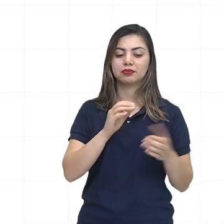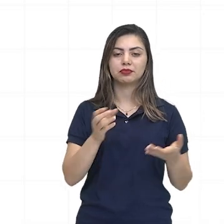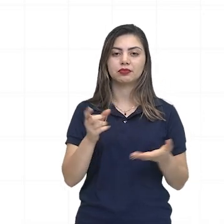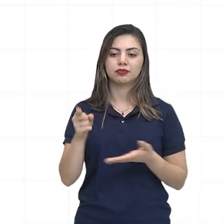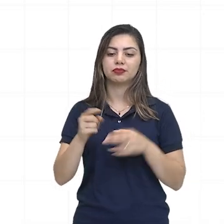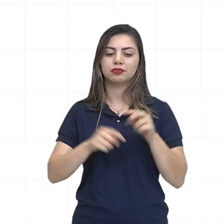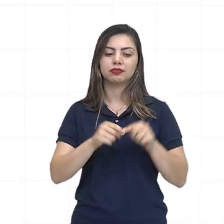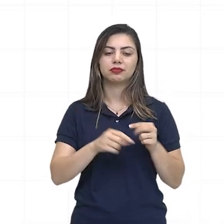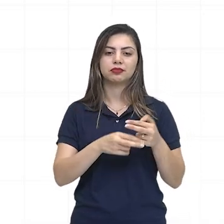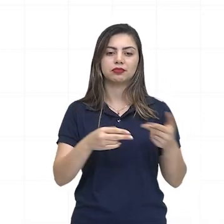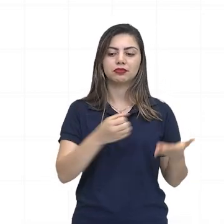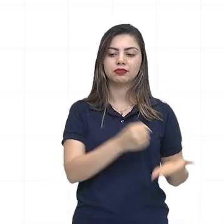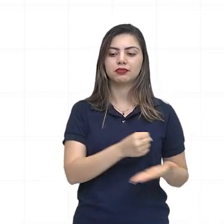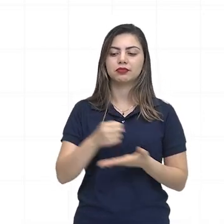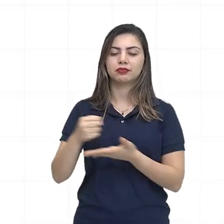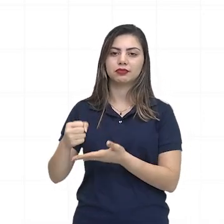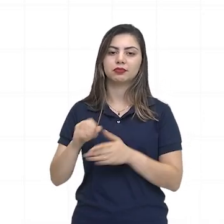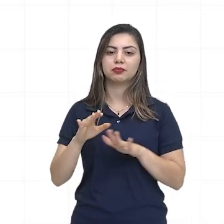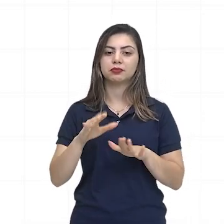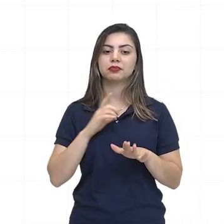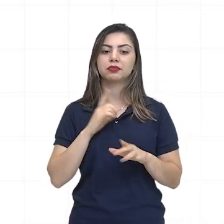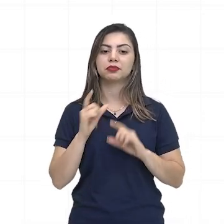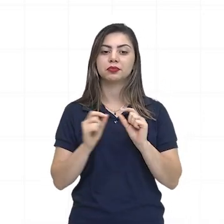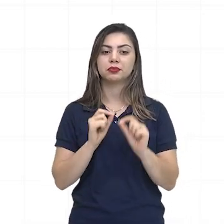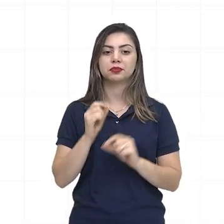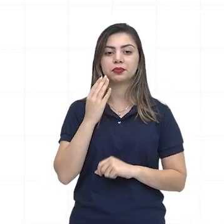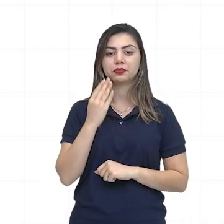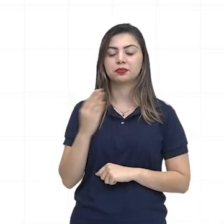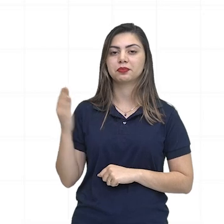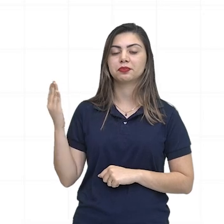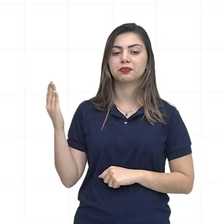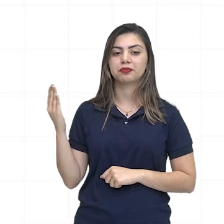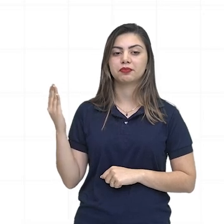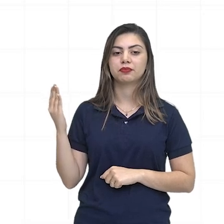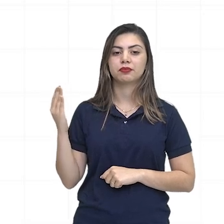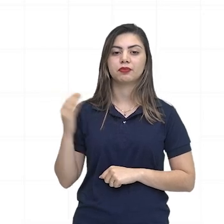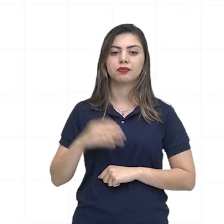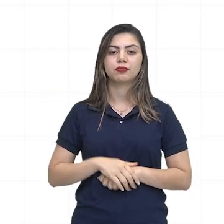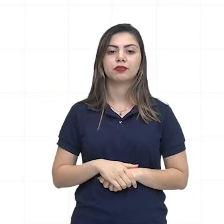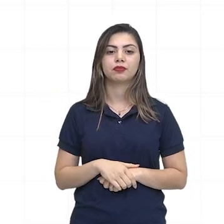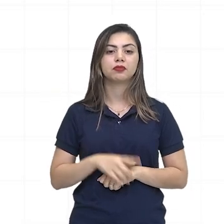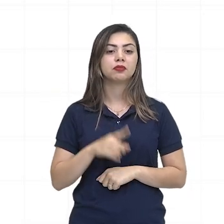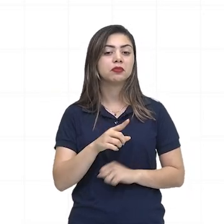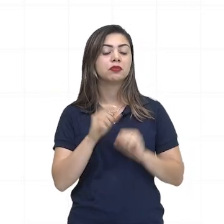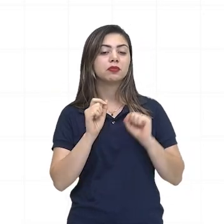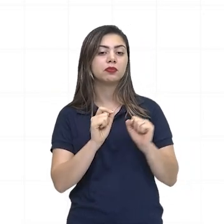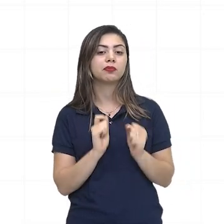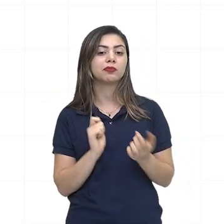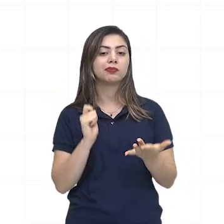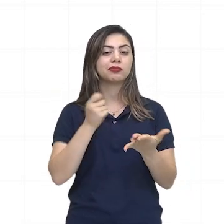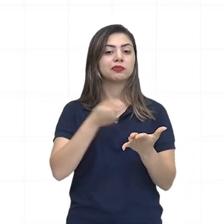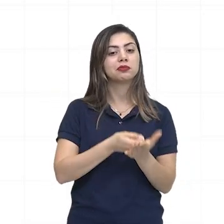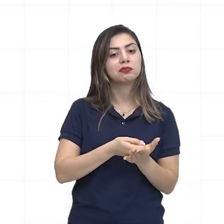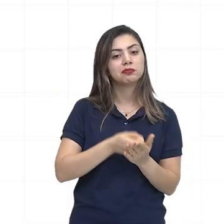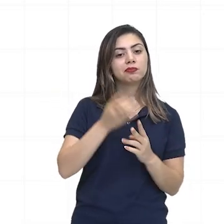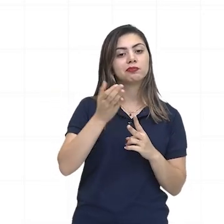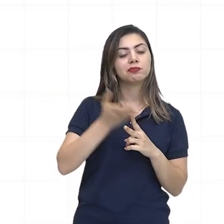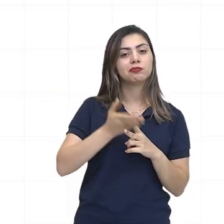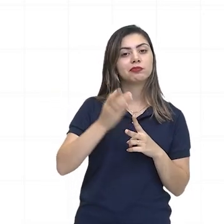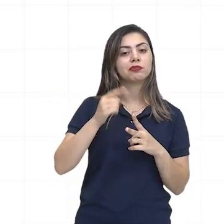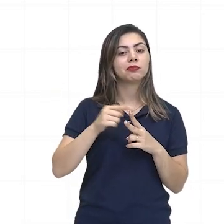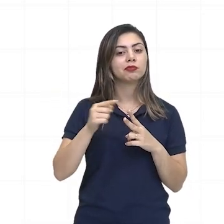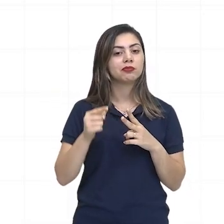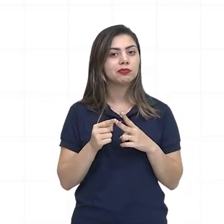e ele tem essas opções. Observem o diálogo. Você tem a opção de realizar o pagamento em até